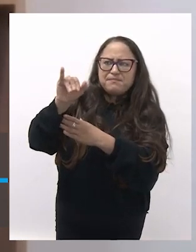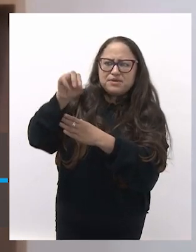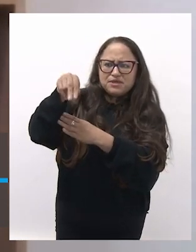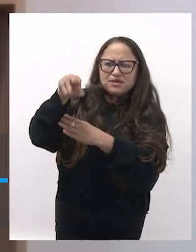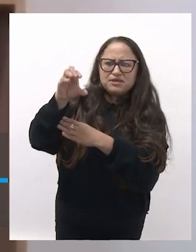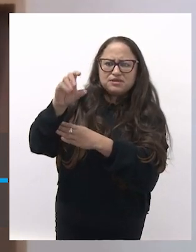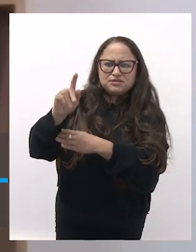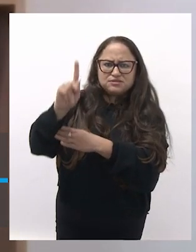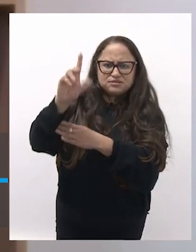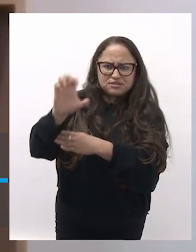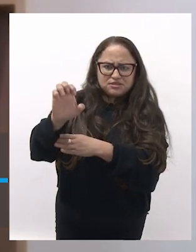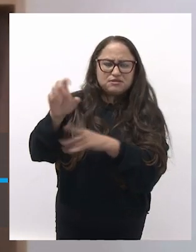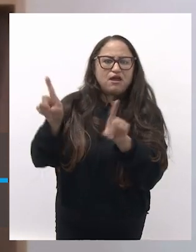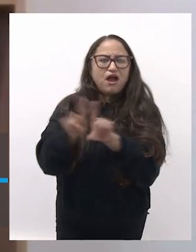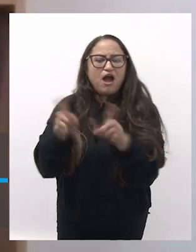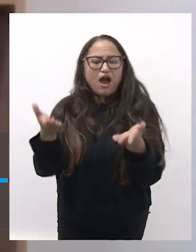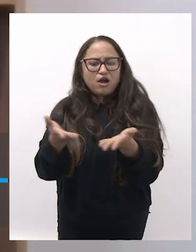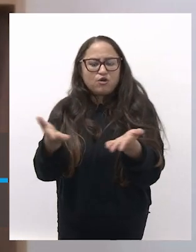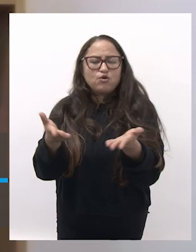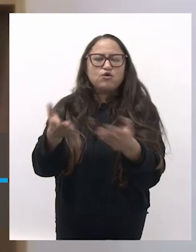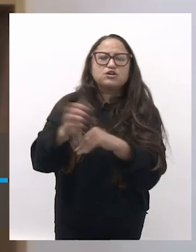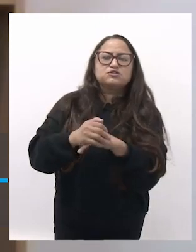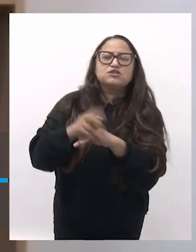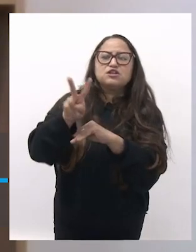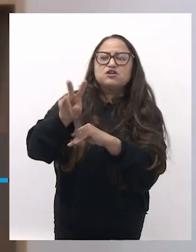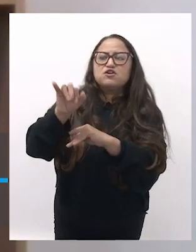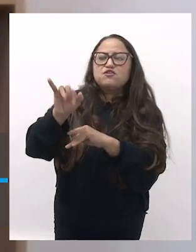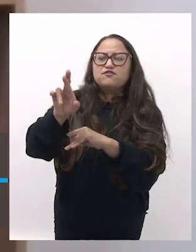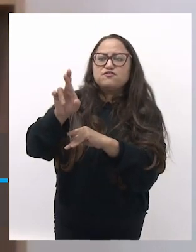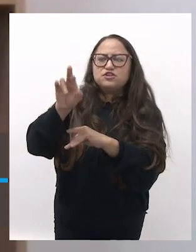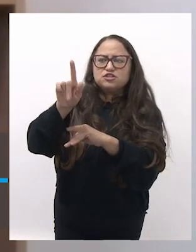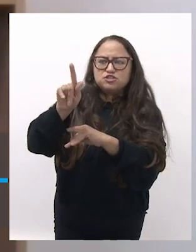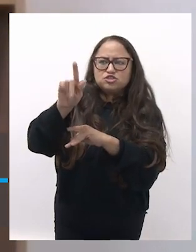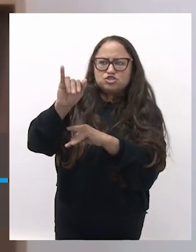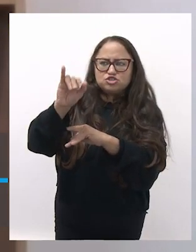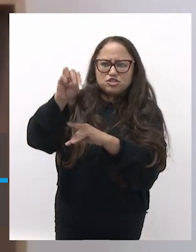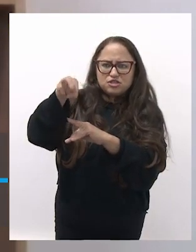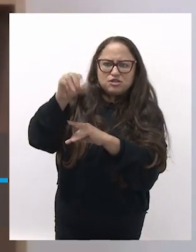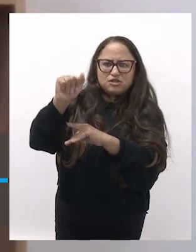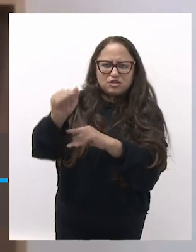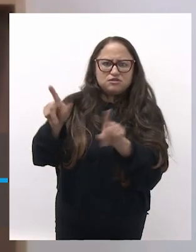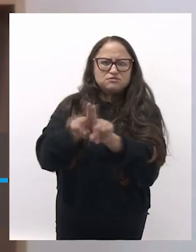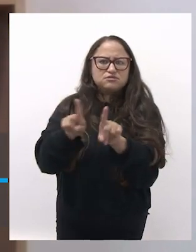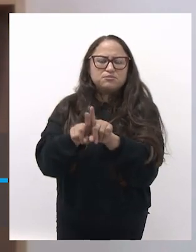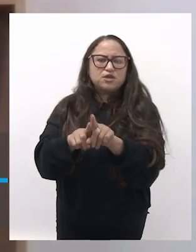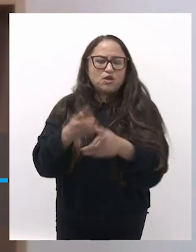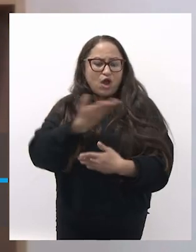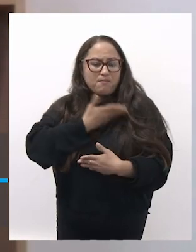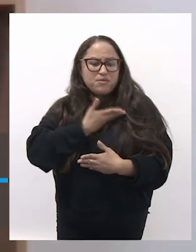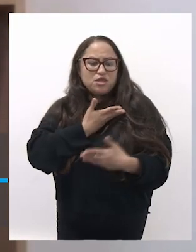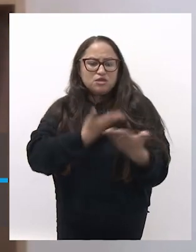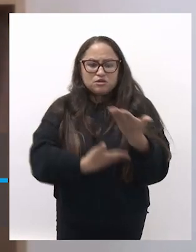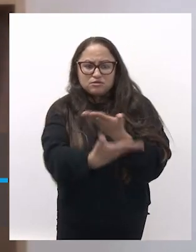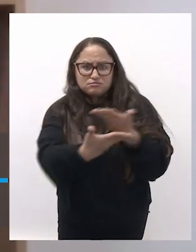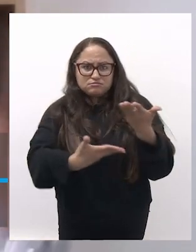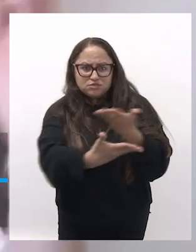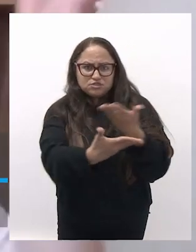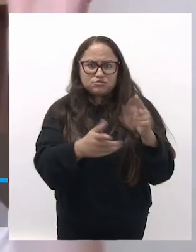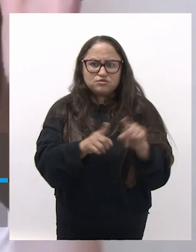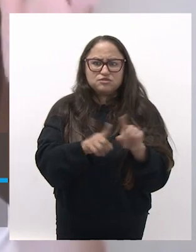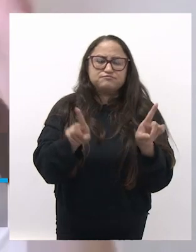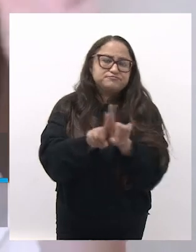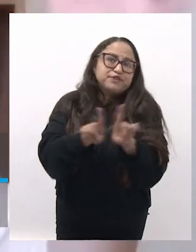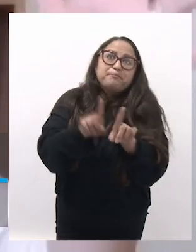lendo Virginia Woolf, fazendo uma leitura até conjunta com uma amiga. Que mais? O